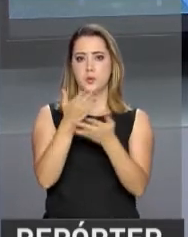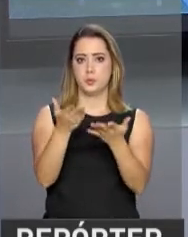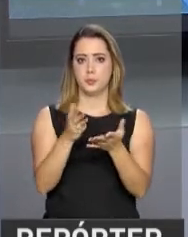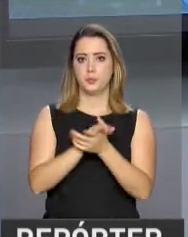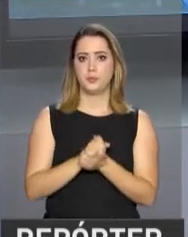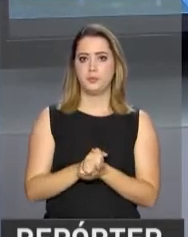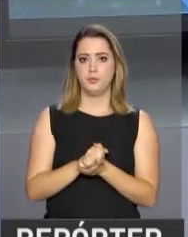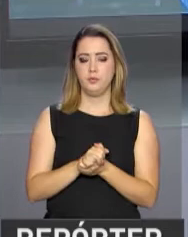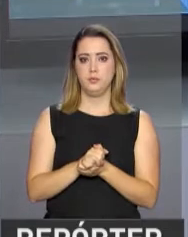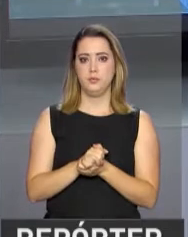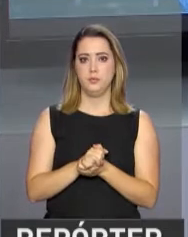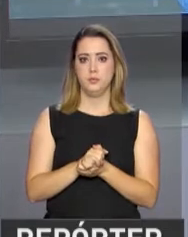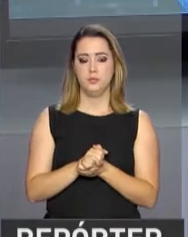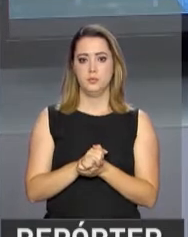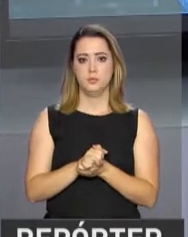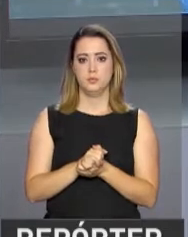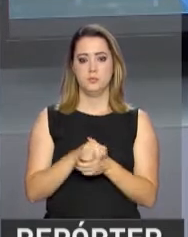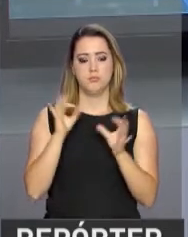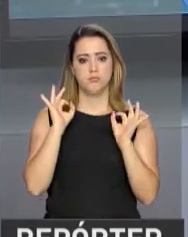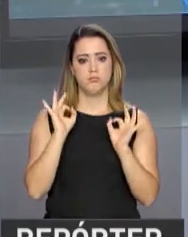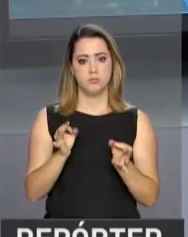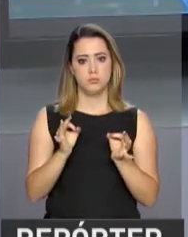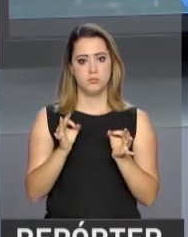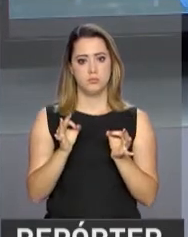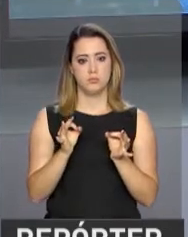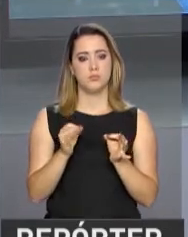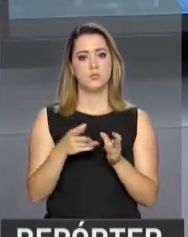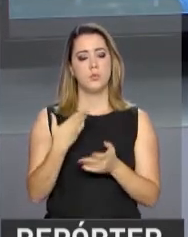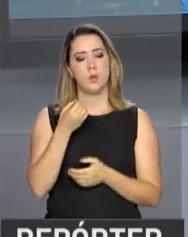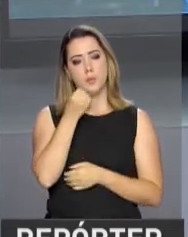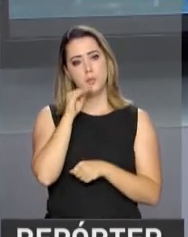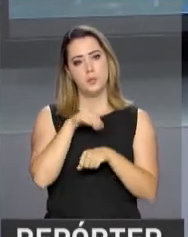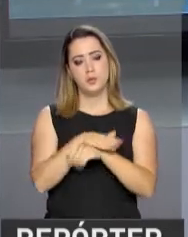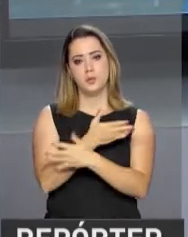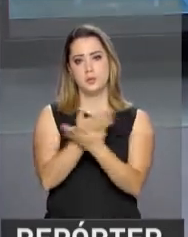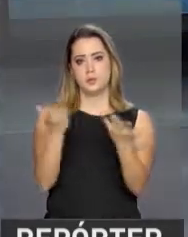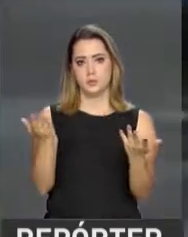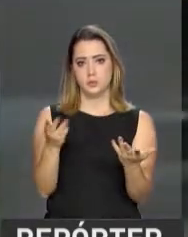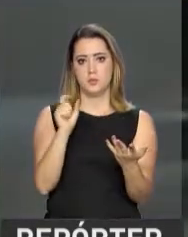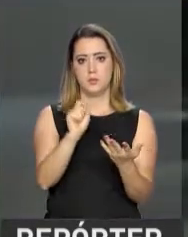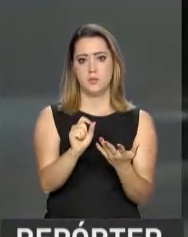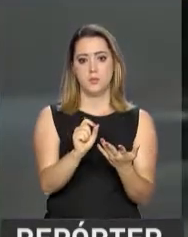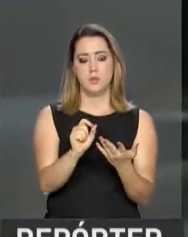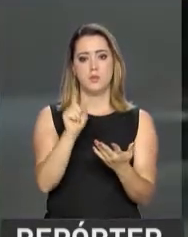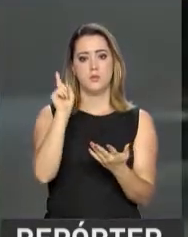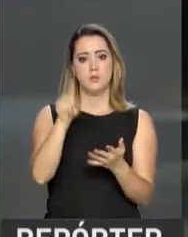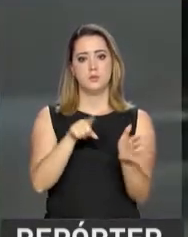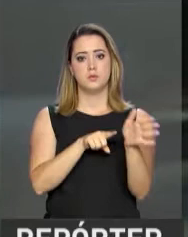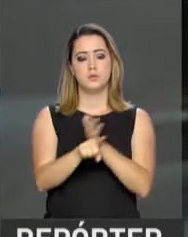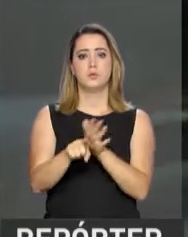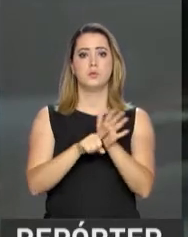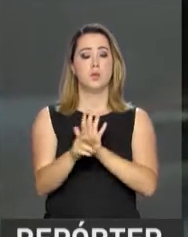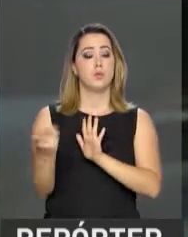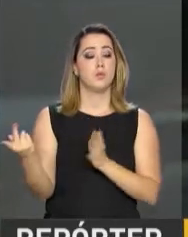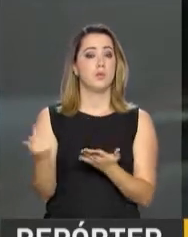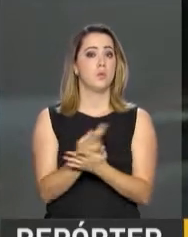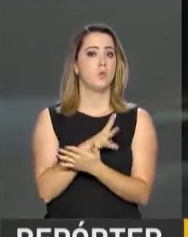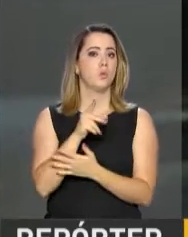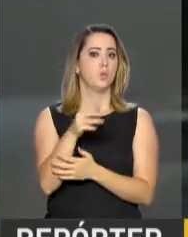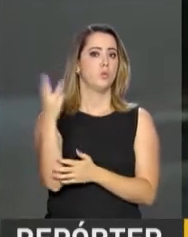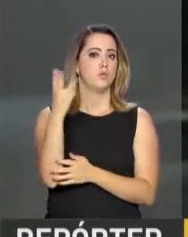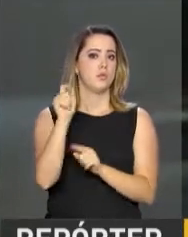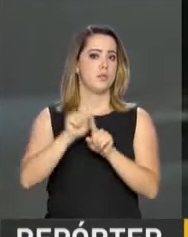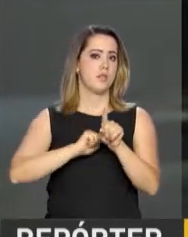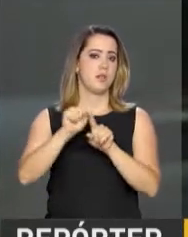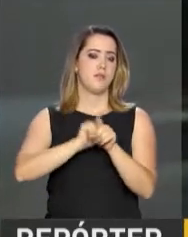pra você exatamente roberto primeiramente boa noite pra você boa noite a todos essa pesquisa realizada todo trimestre